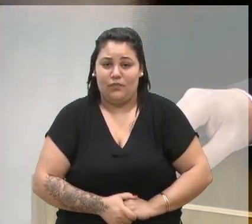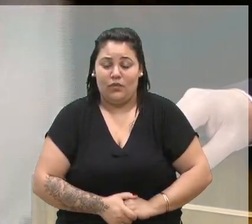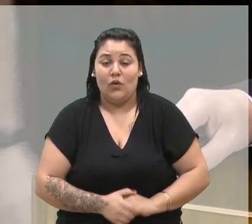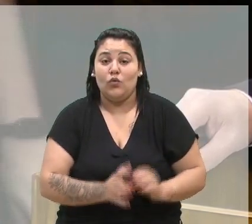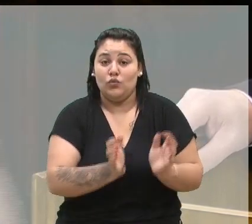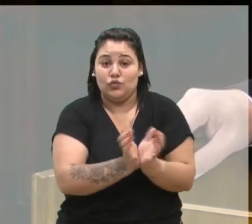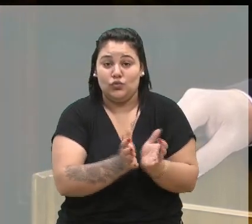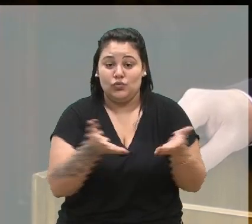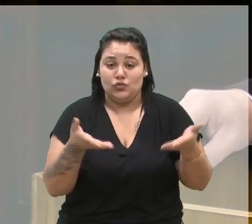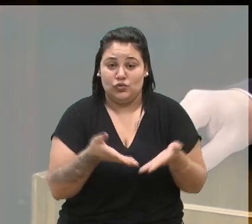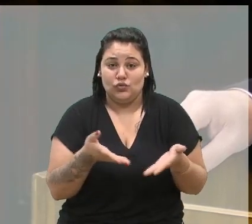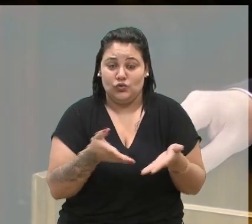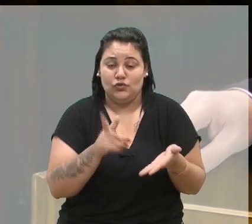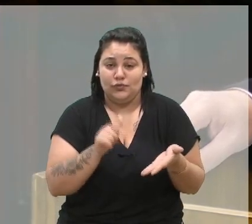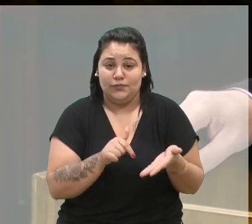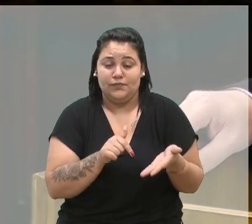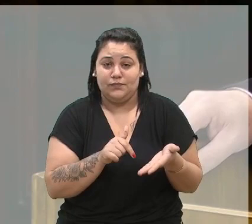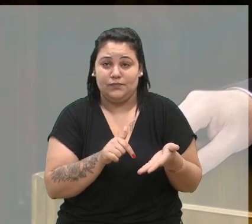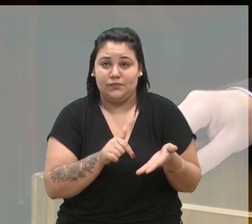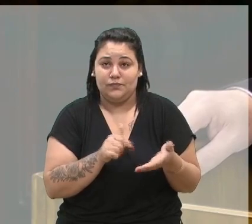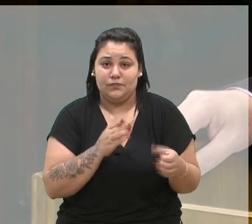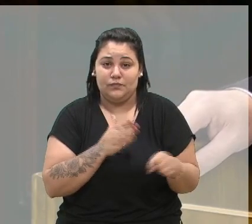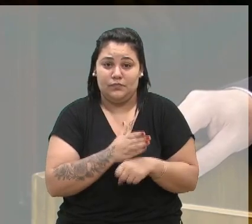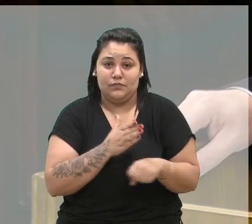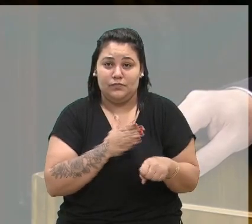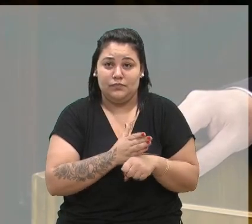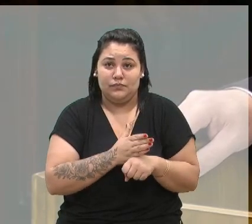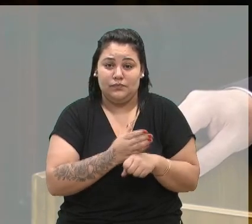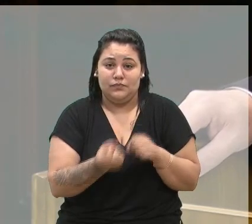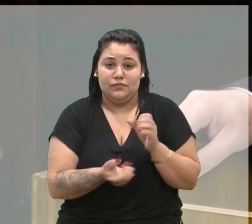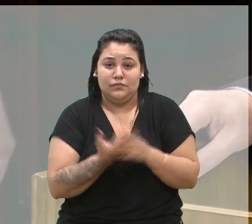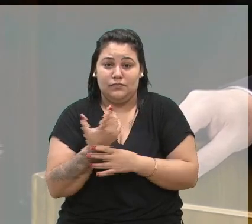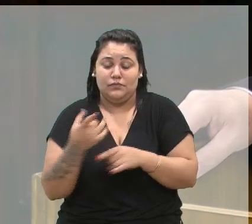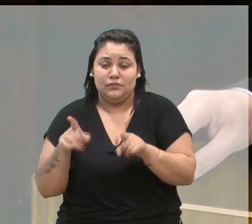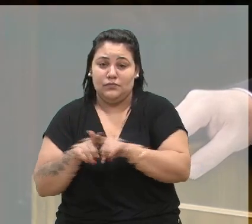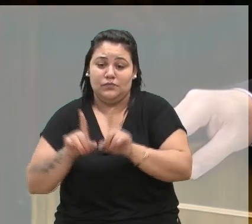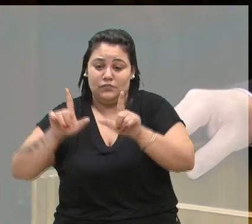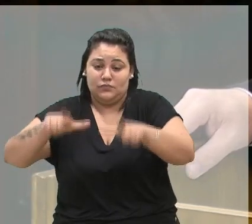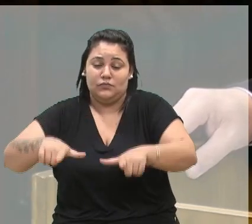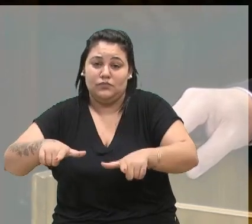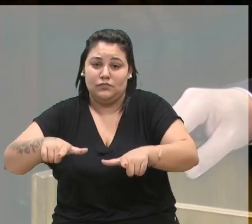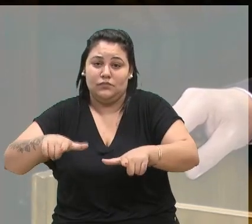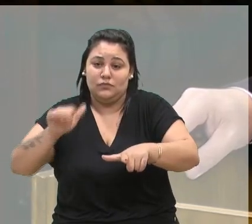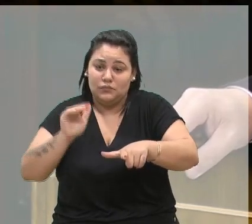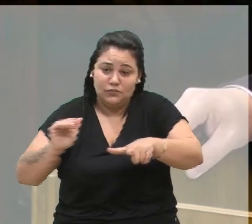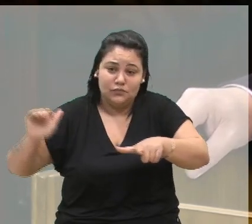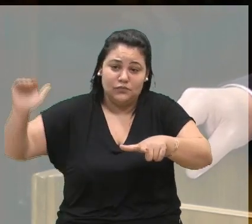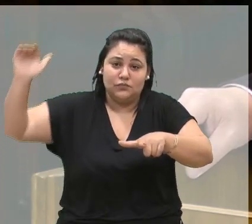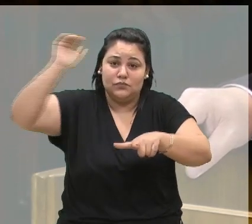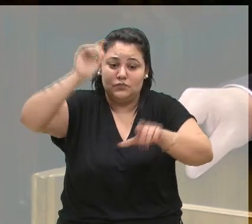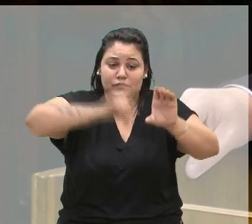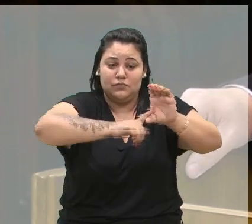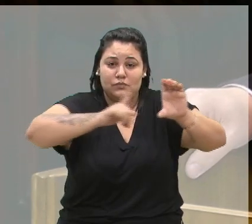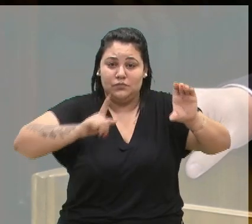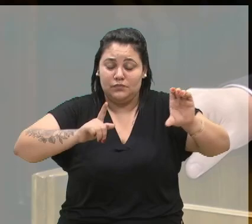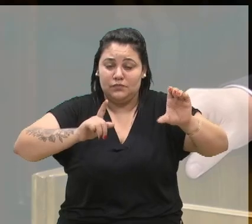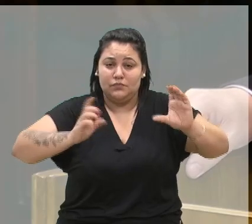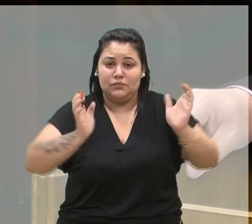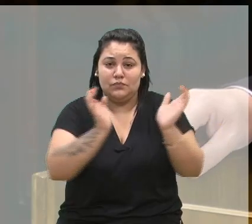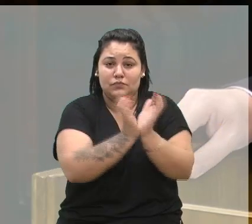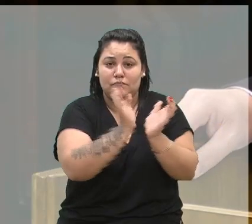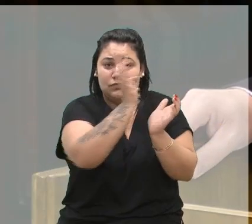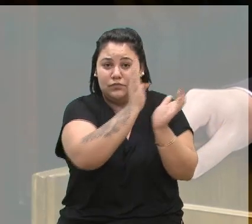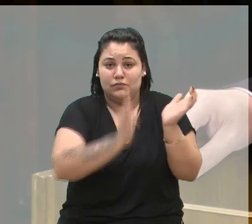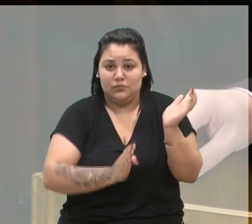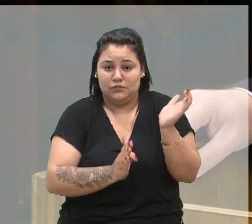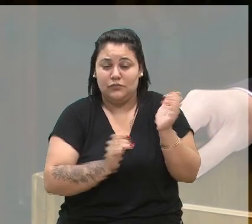Conselho é um membro fundador da excelsa congregação dos Supremos Conselhos Independentes do Brasil,